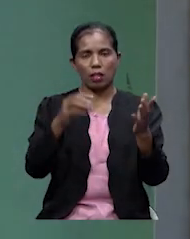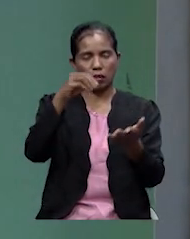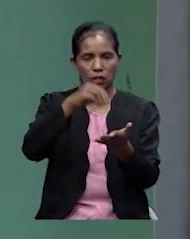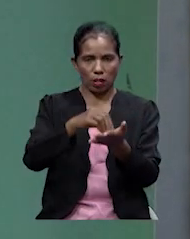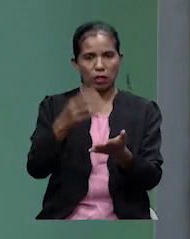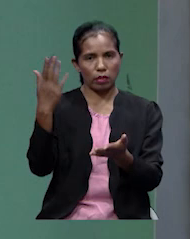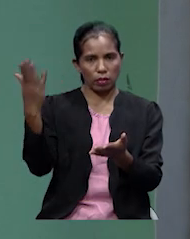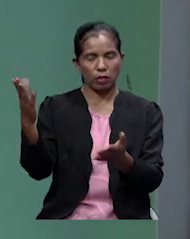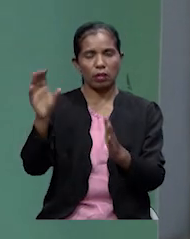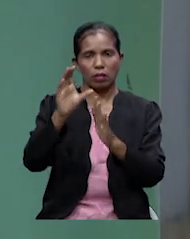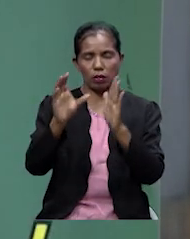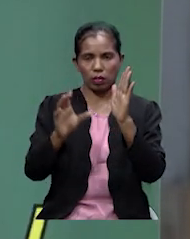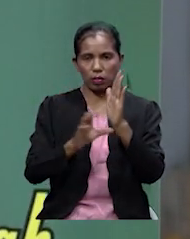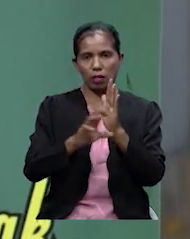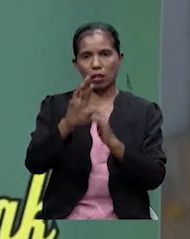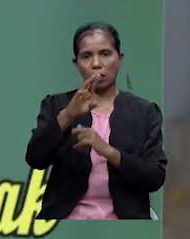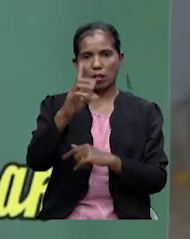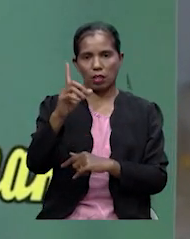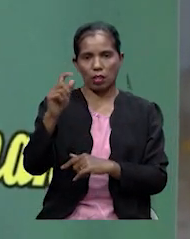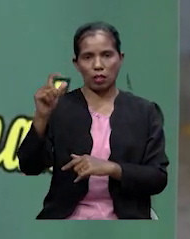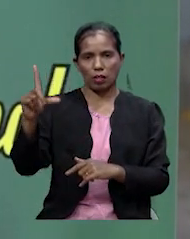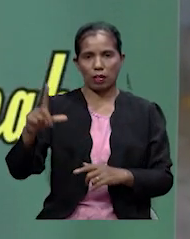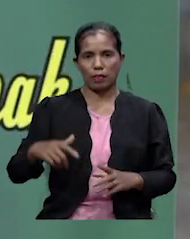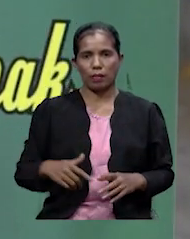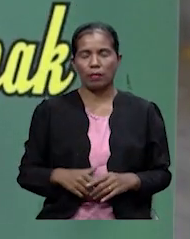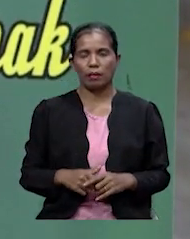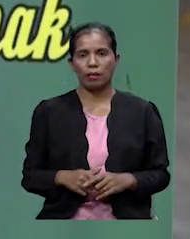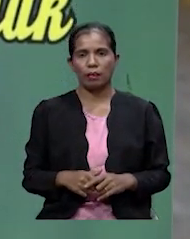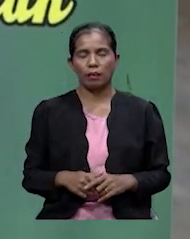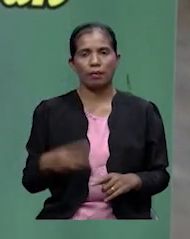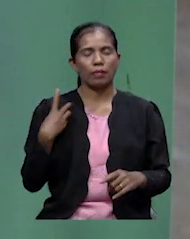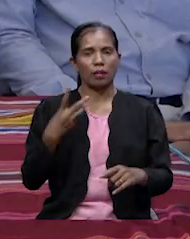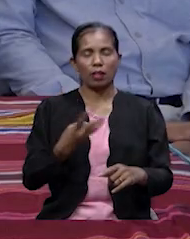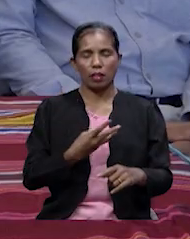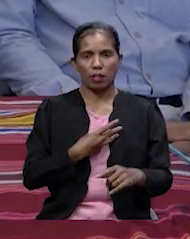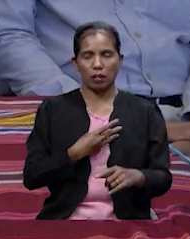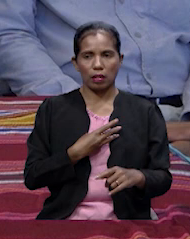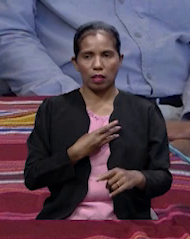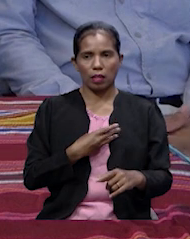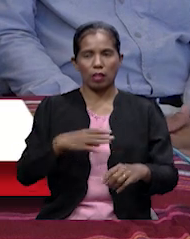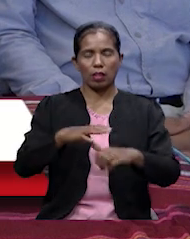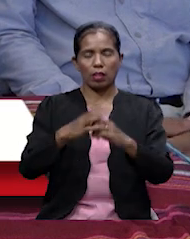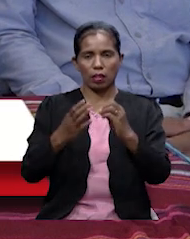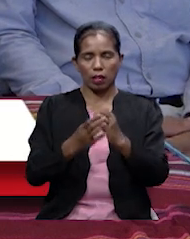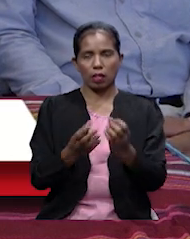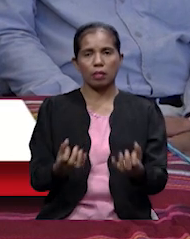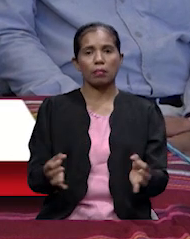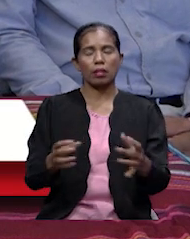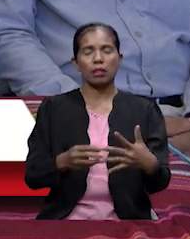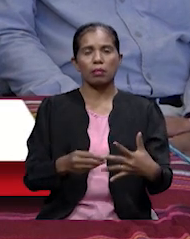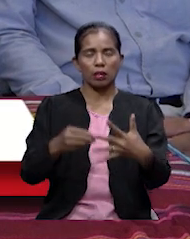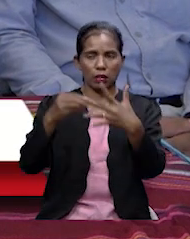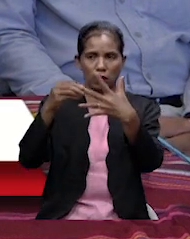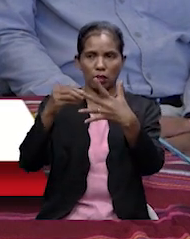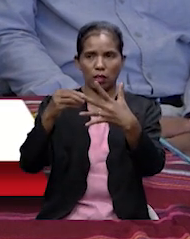e a Constituição República. E tenha planeta único, né? Ninha